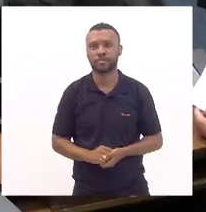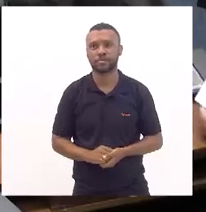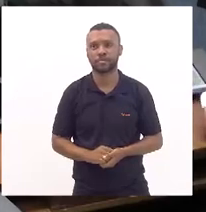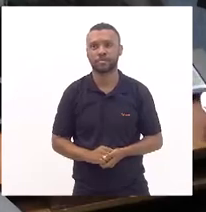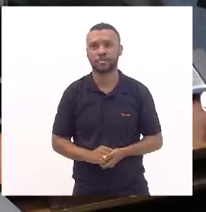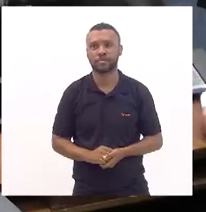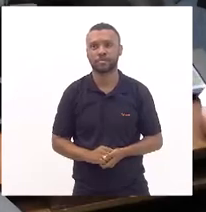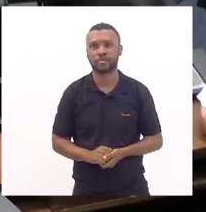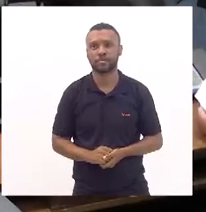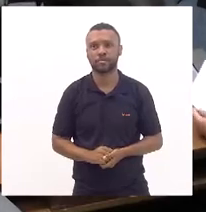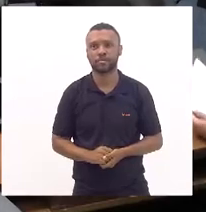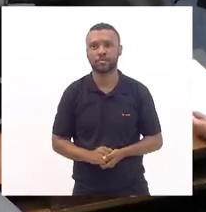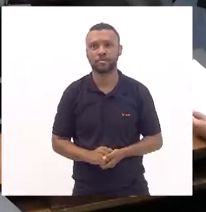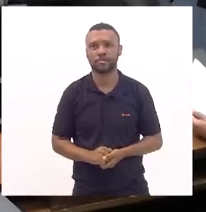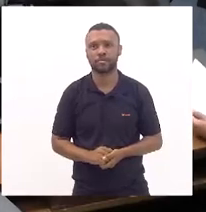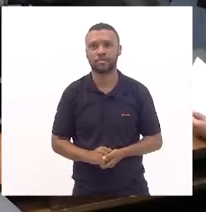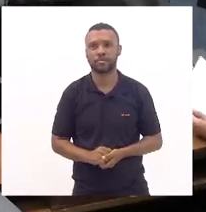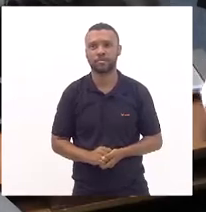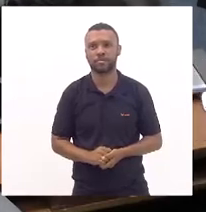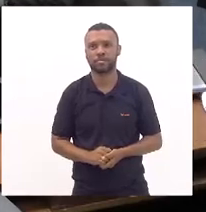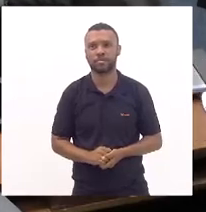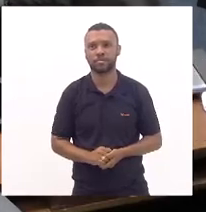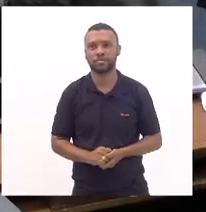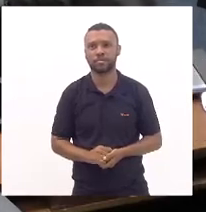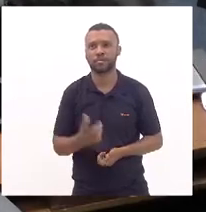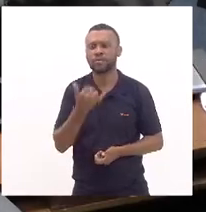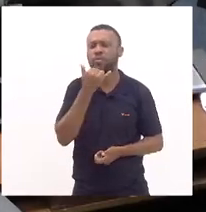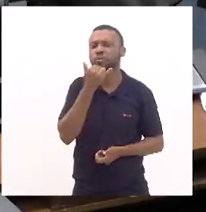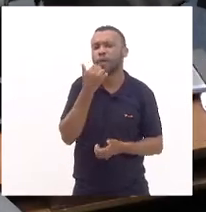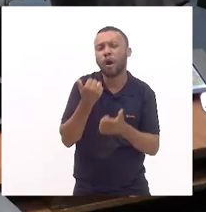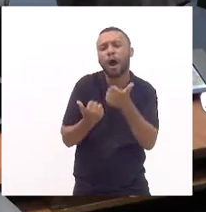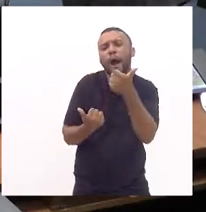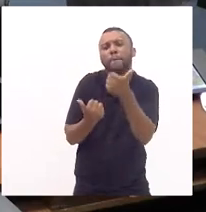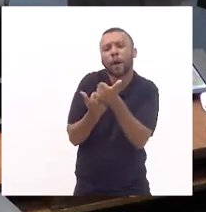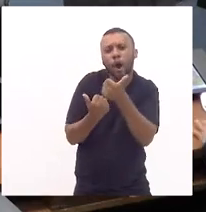Projeto maravilhoso de Vossa Excelência, presidente, que eu apoio de coração.